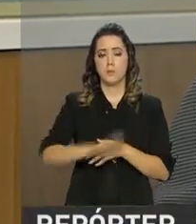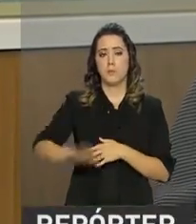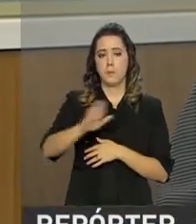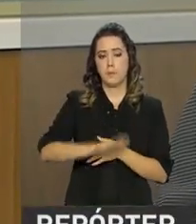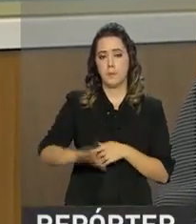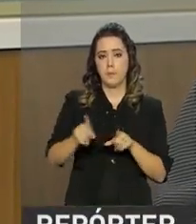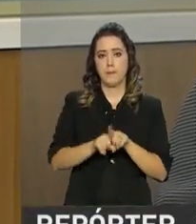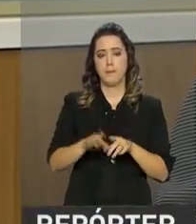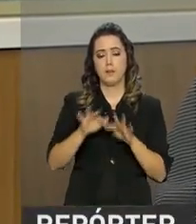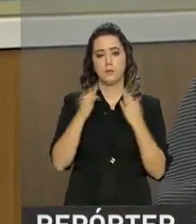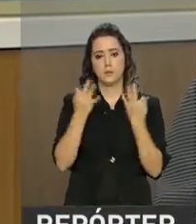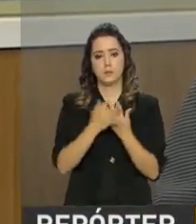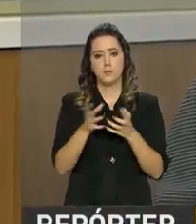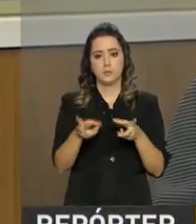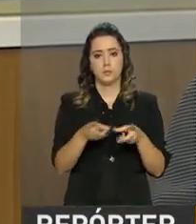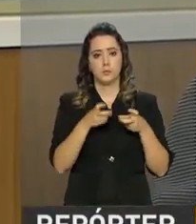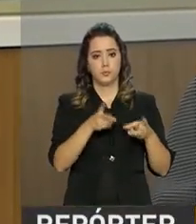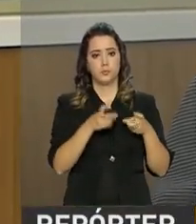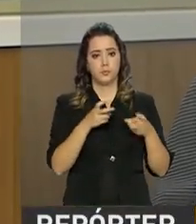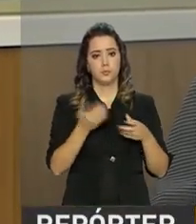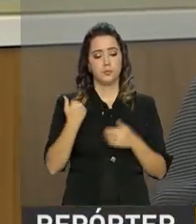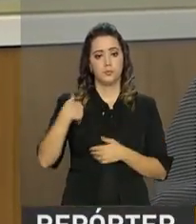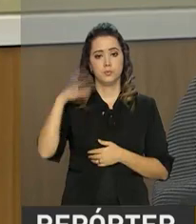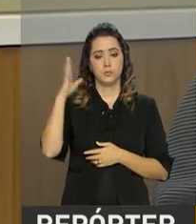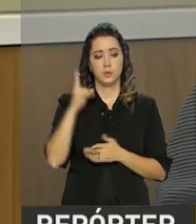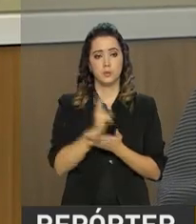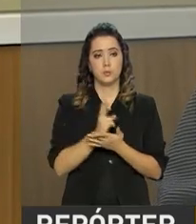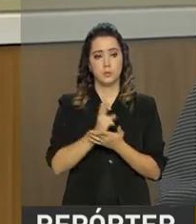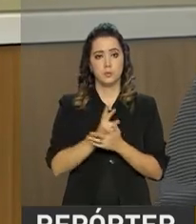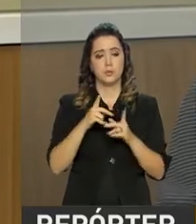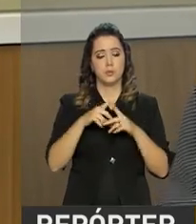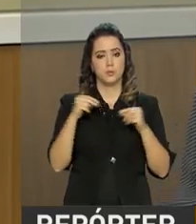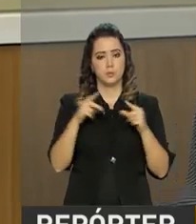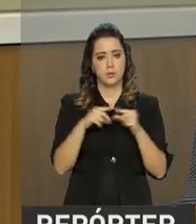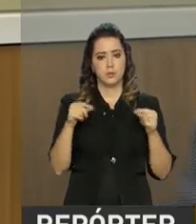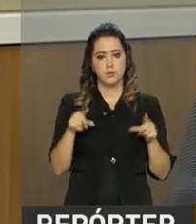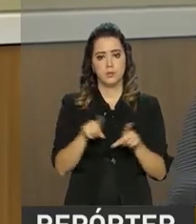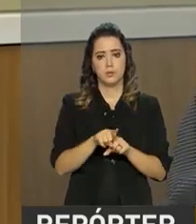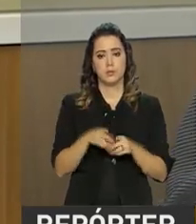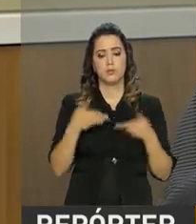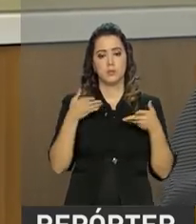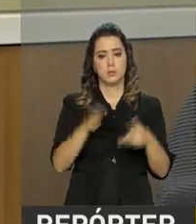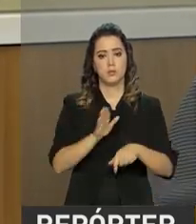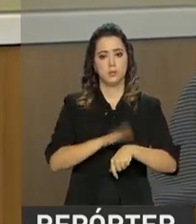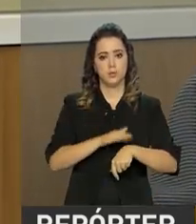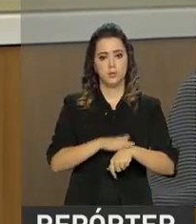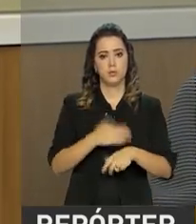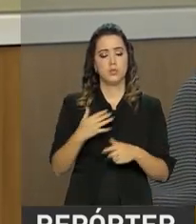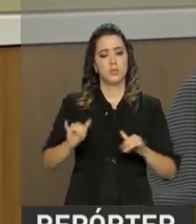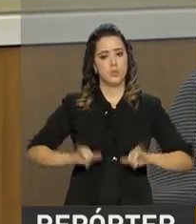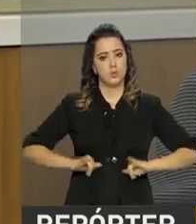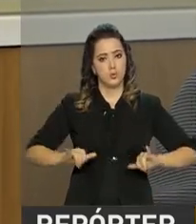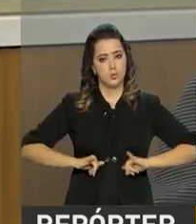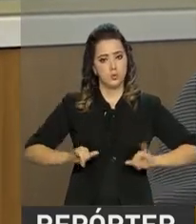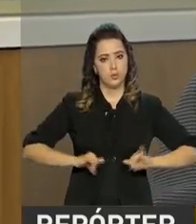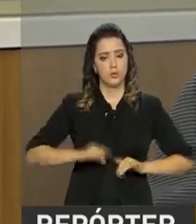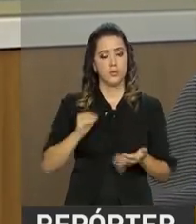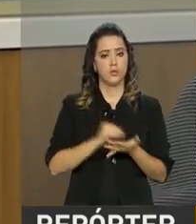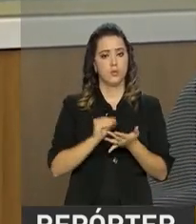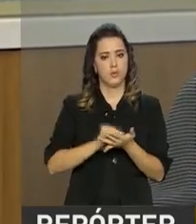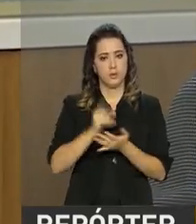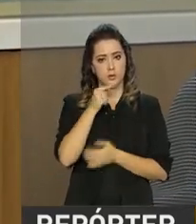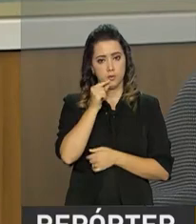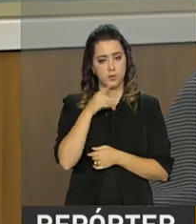um pouco essa sensibilização maior apesar de brasília especificamente há algum tempo já sofrendo a crise hídrica que já